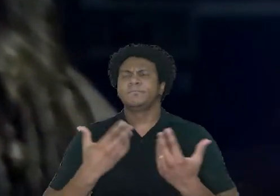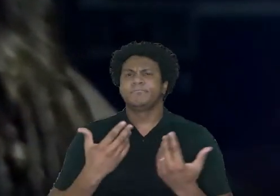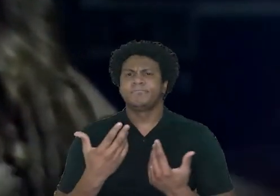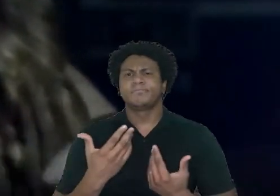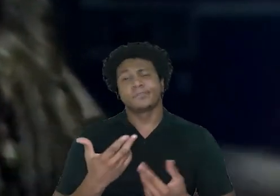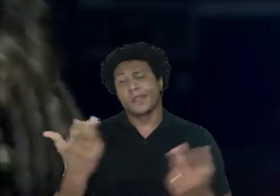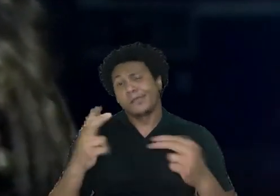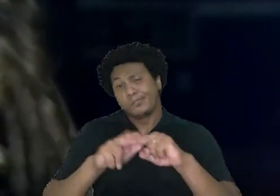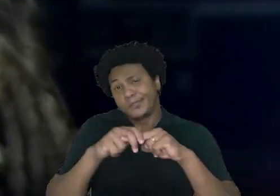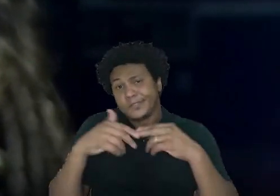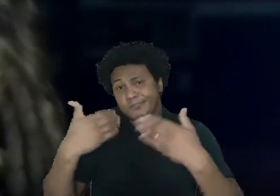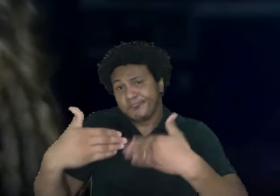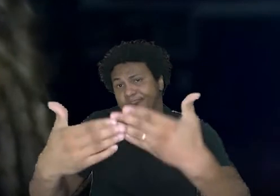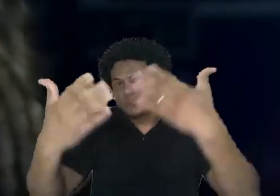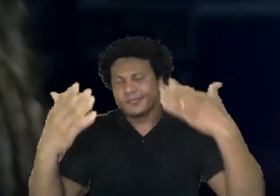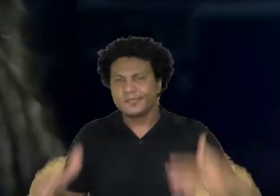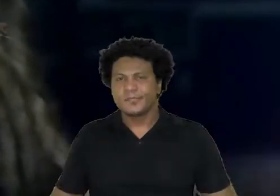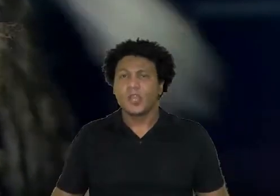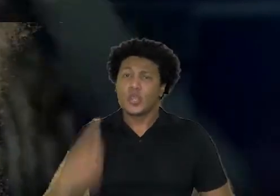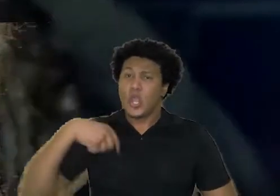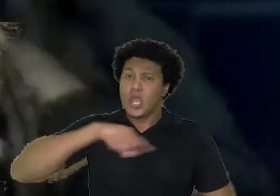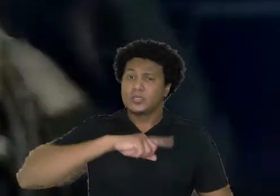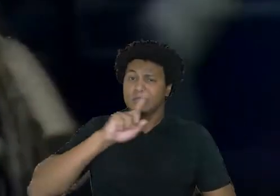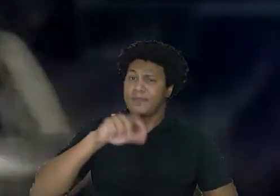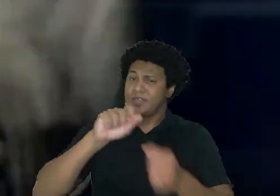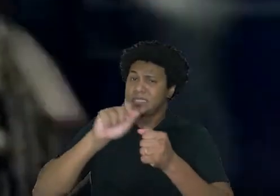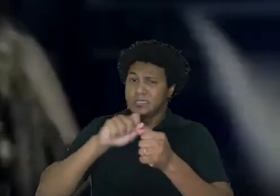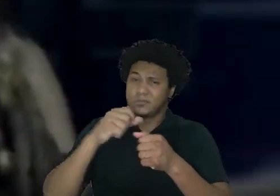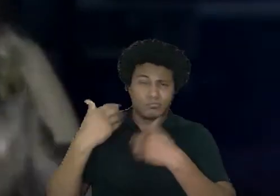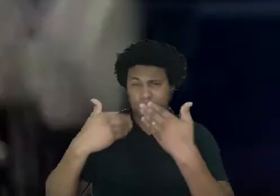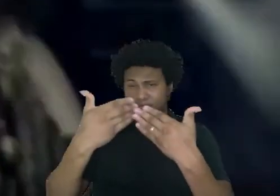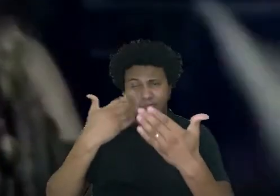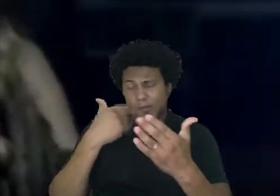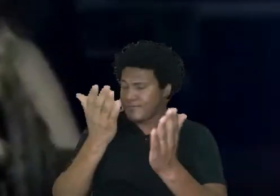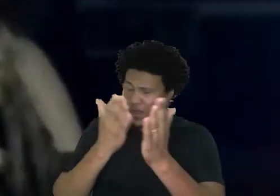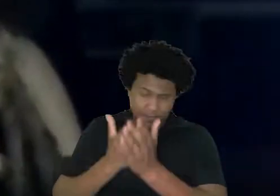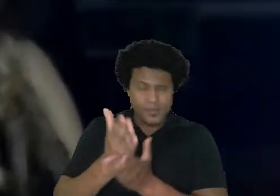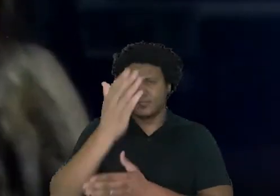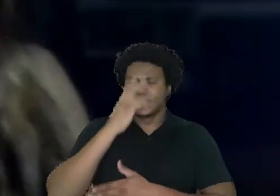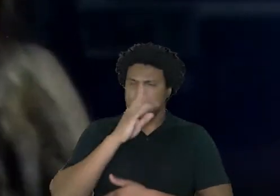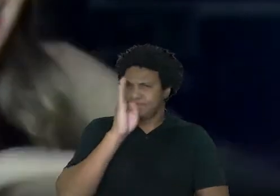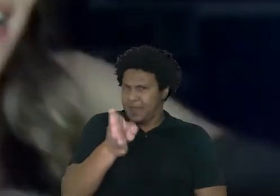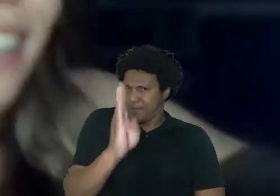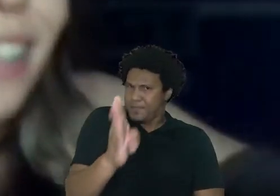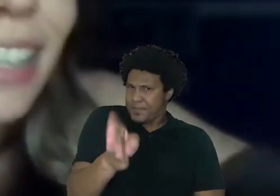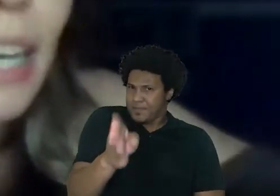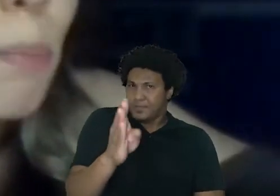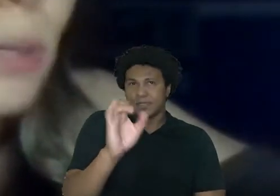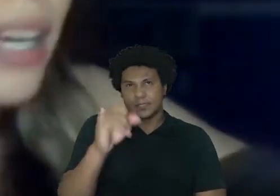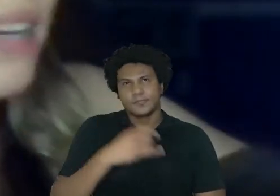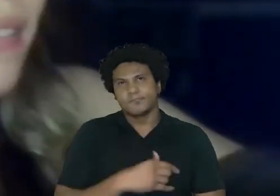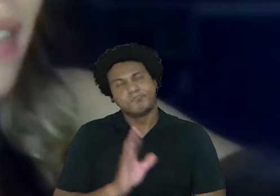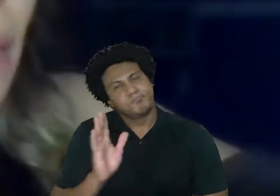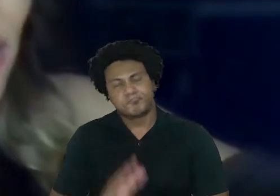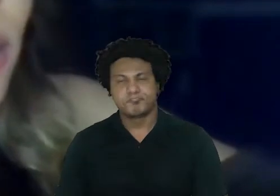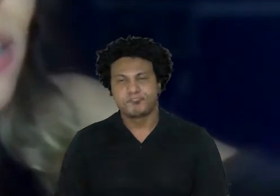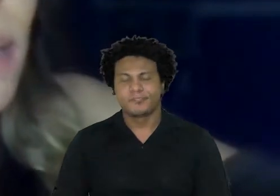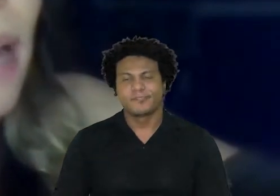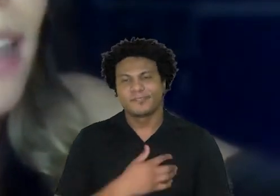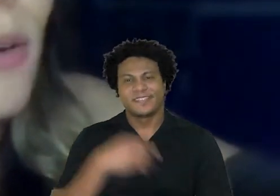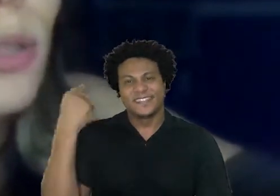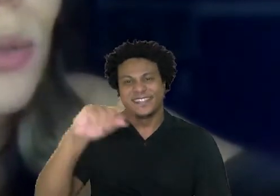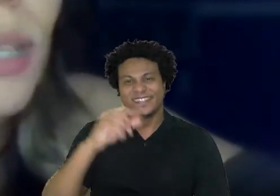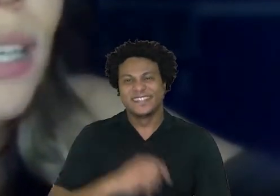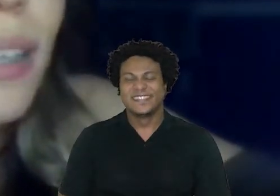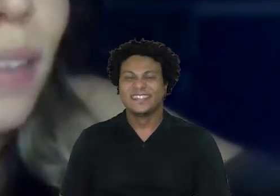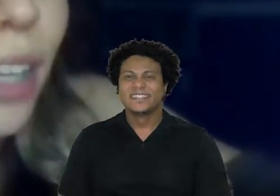e fugindo dessa realidade cultura DEF, sabe? E existe uma cultura DEF e estamos aqui conversando. E é por aí, sabe? Eu acho que a gente tem mais